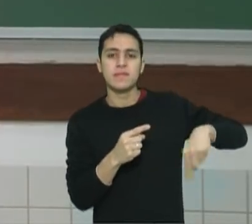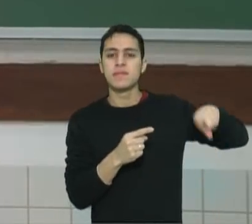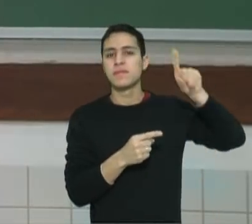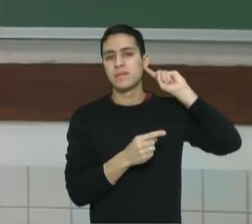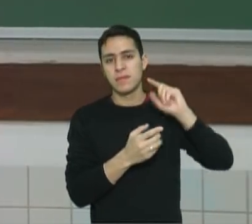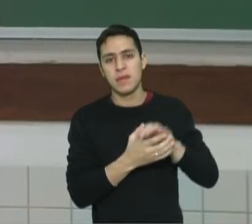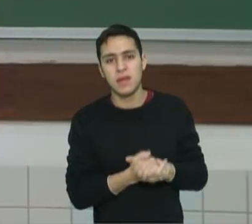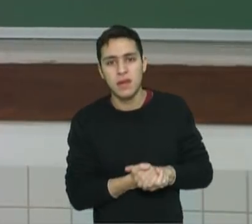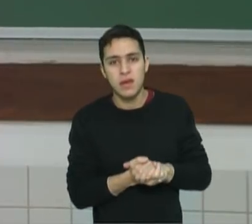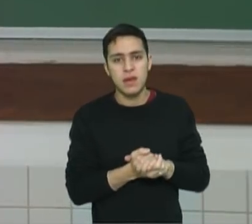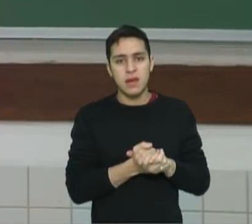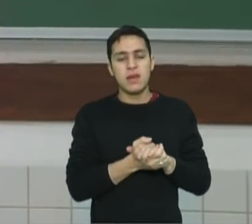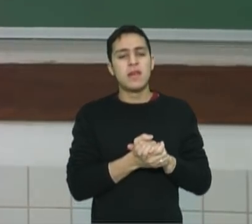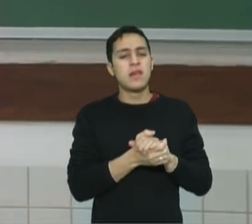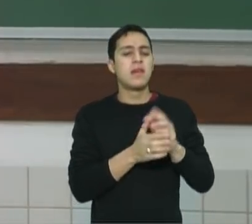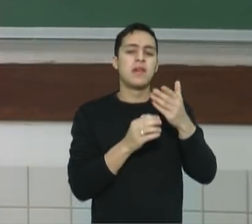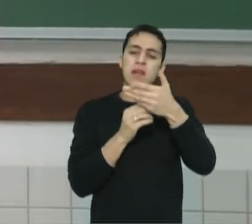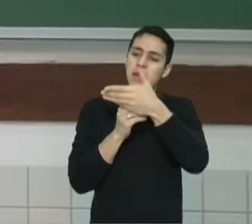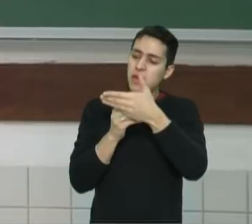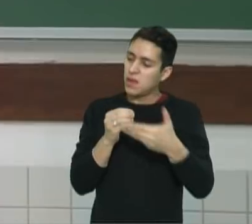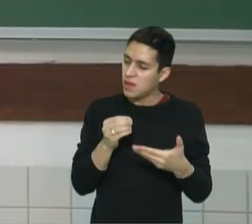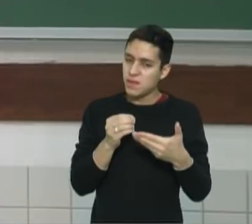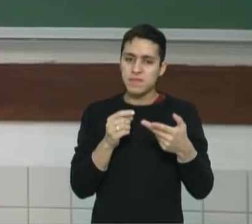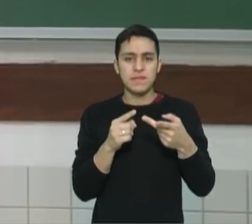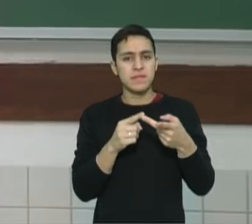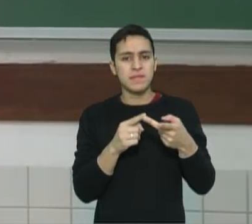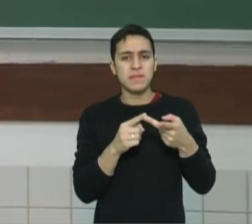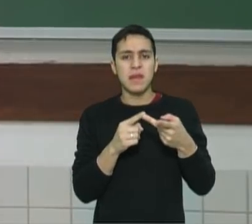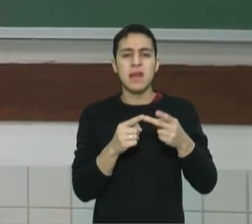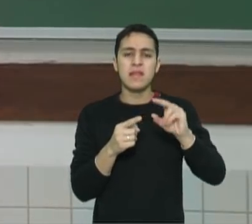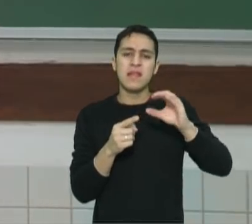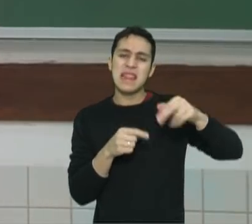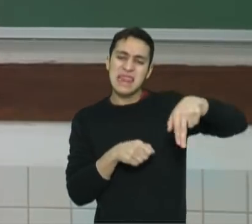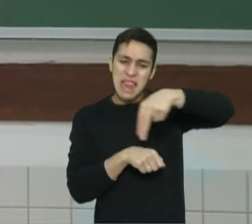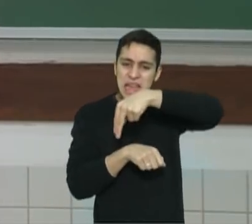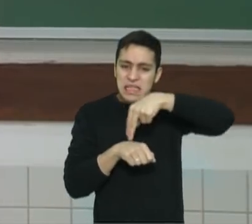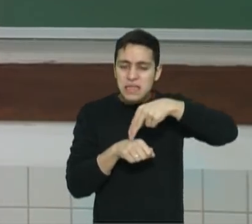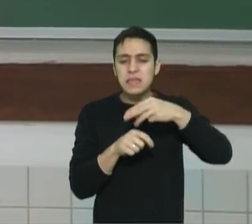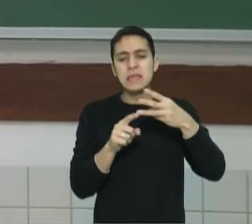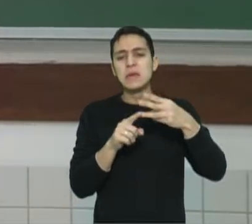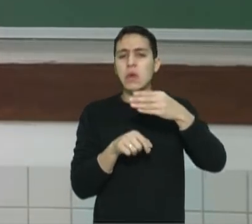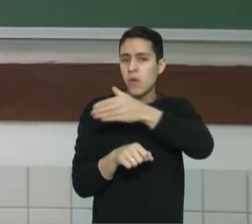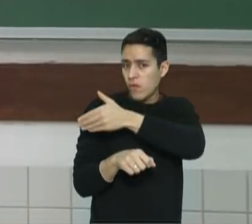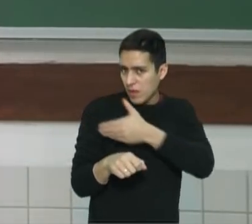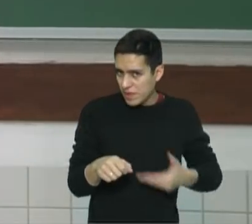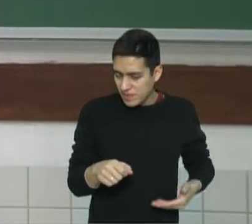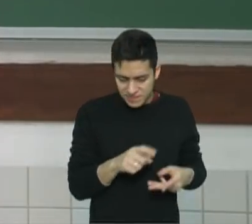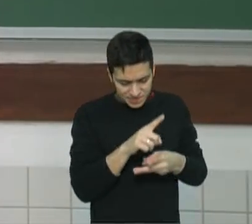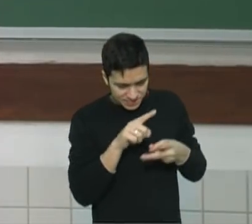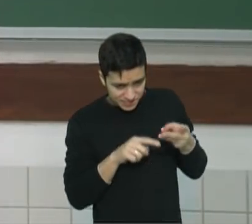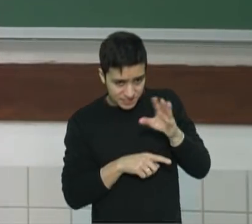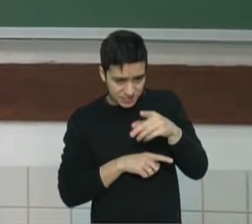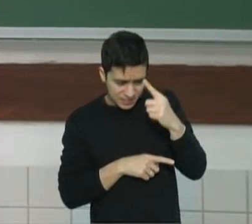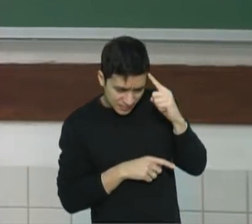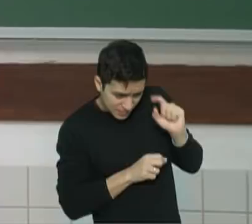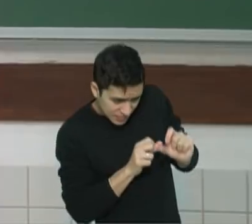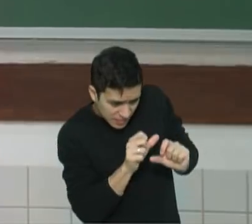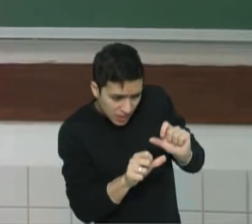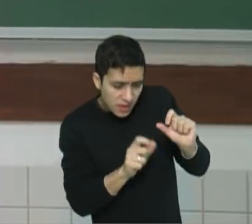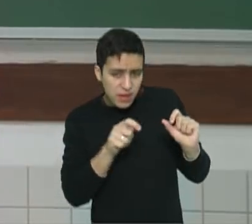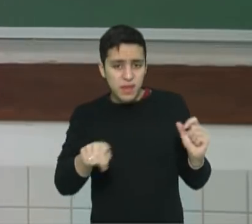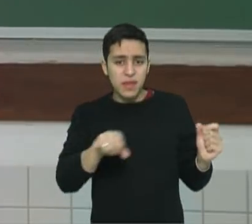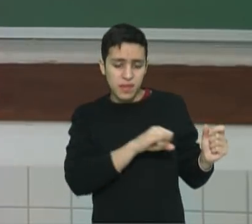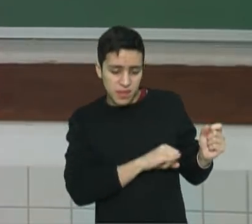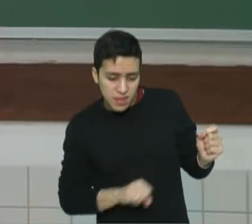de Estado, nação, governo. Então, quando a gente observa a noção que vai mudando de imperialismo, a